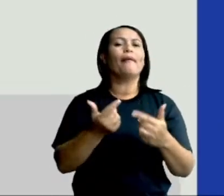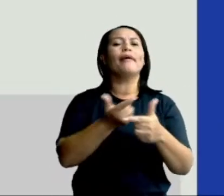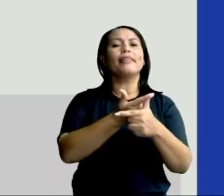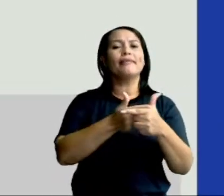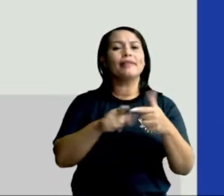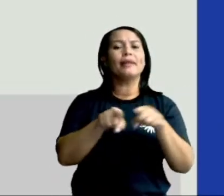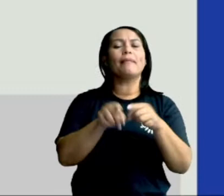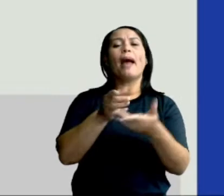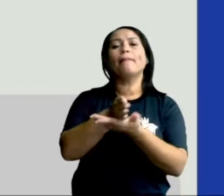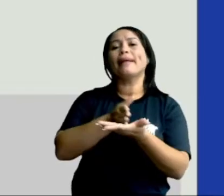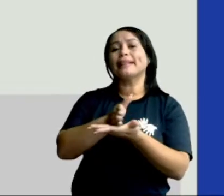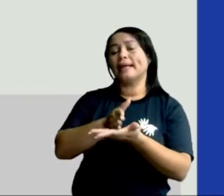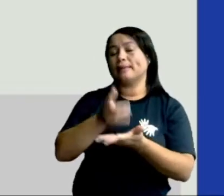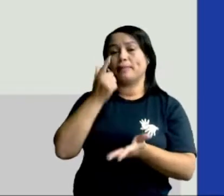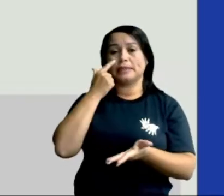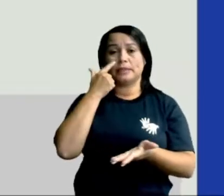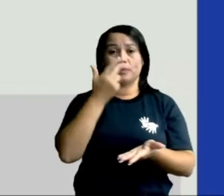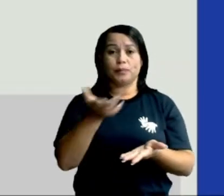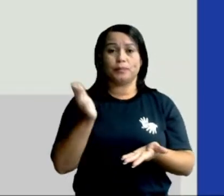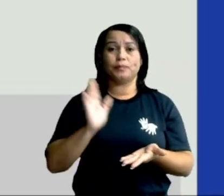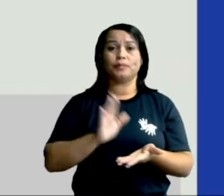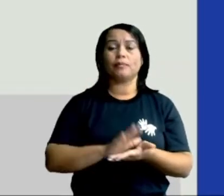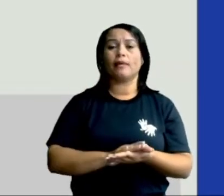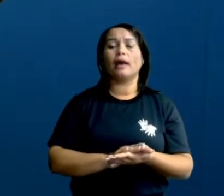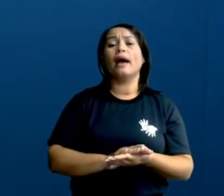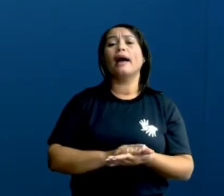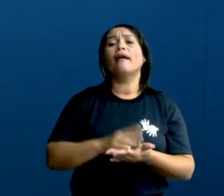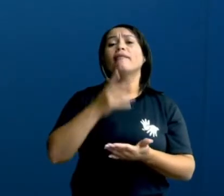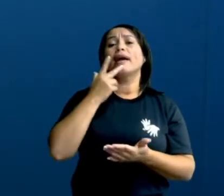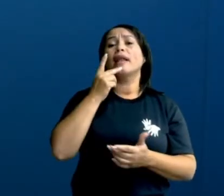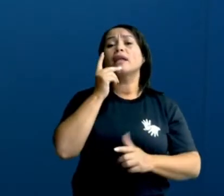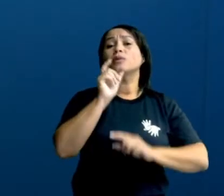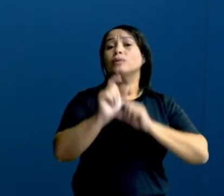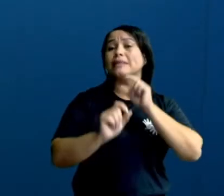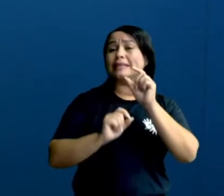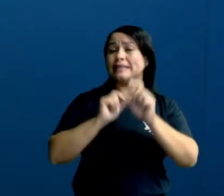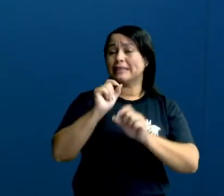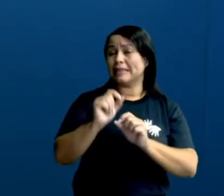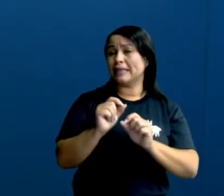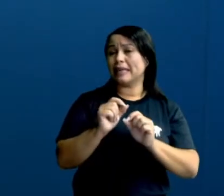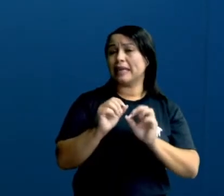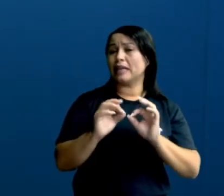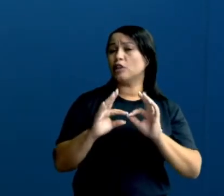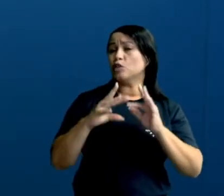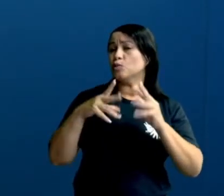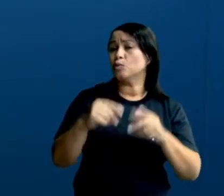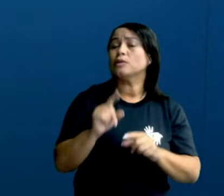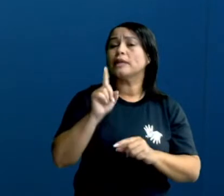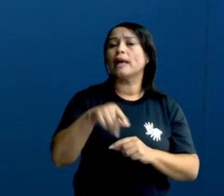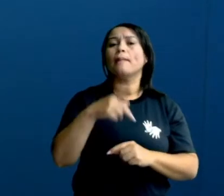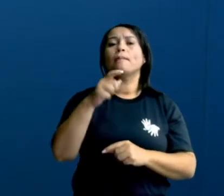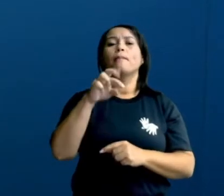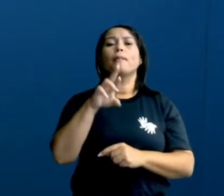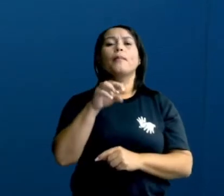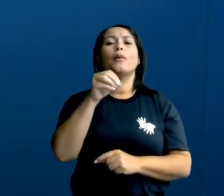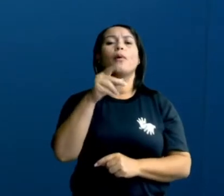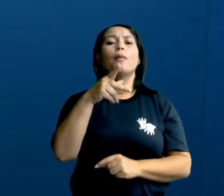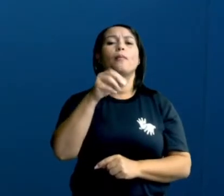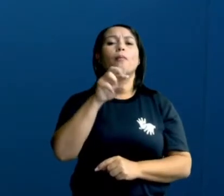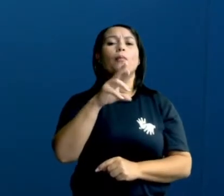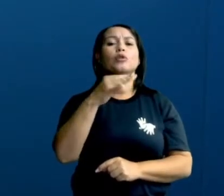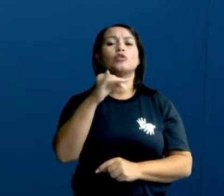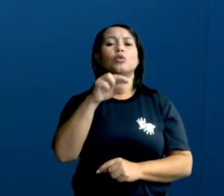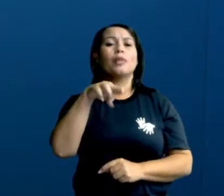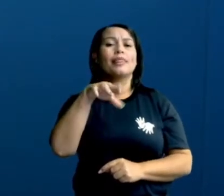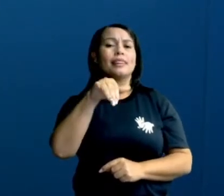à metade. Pois bem, estamos falando de grandezas diretamente proporcionais. Então, vocês vão